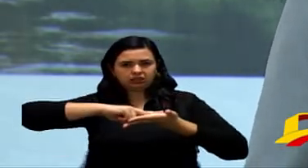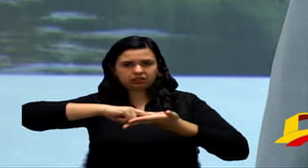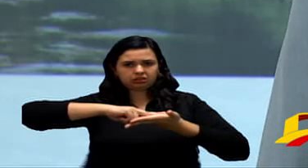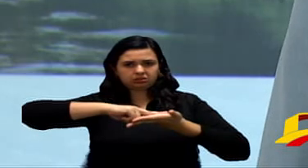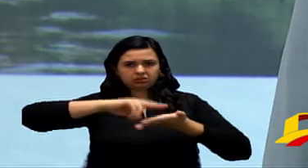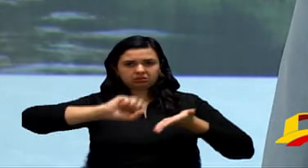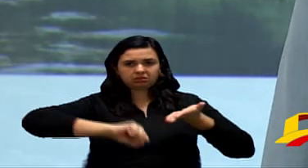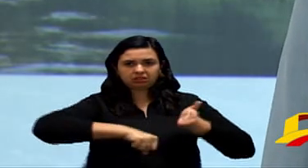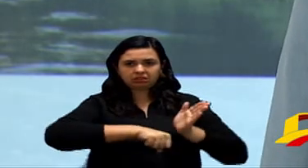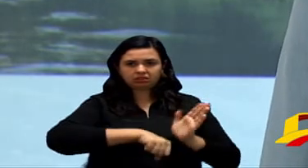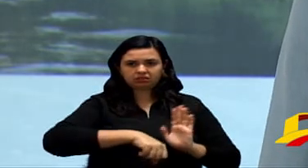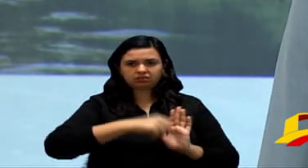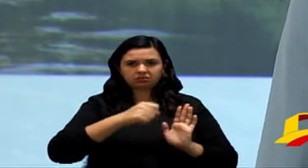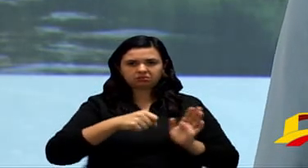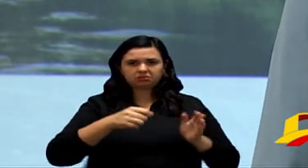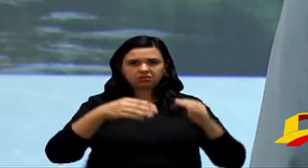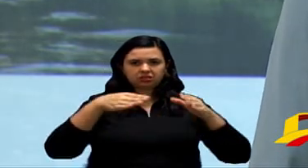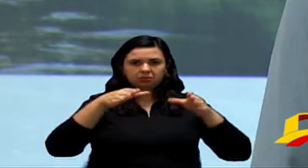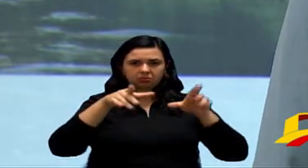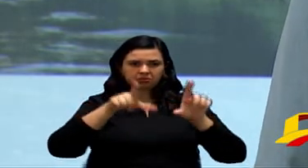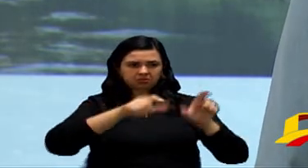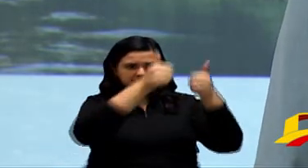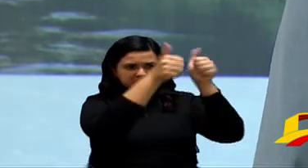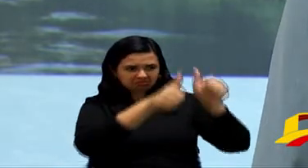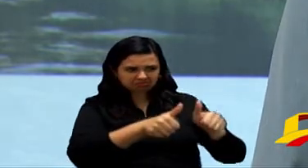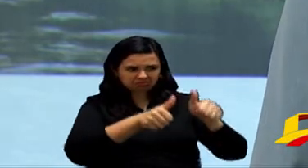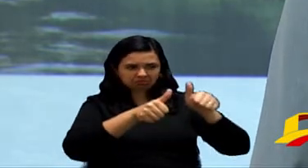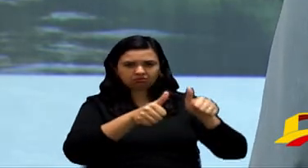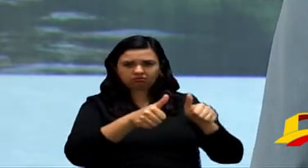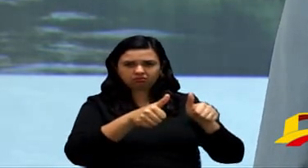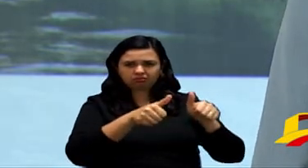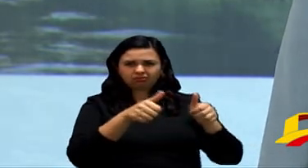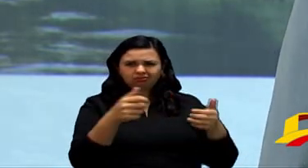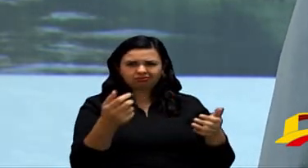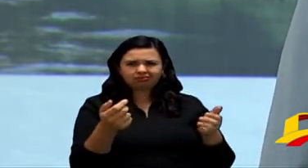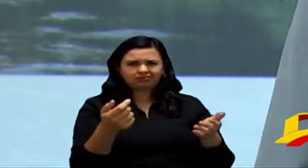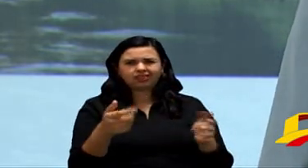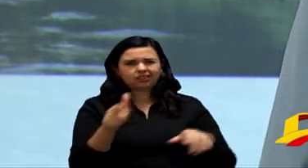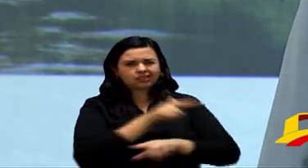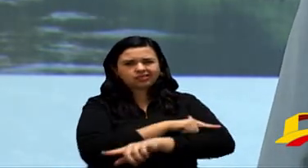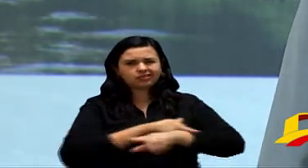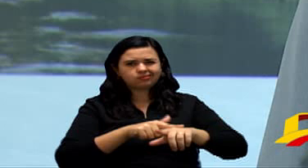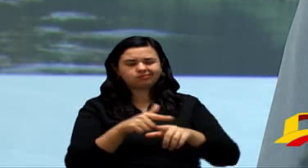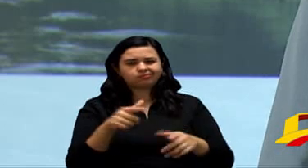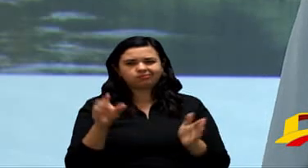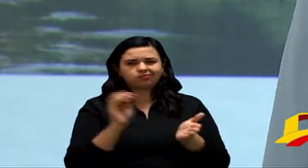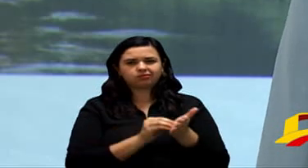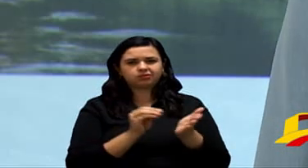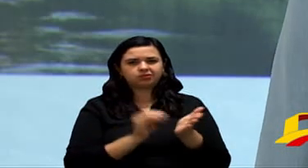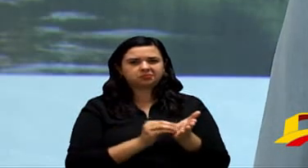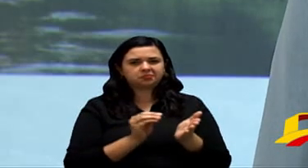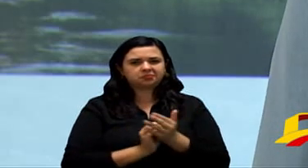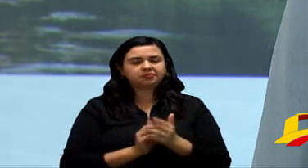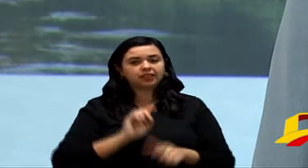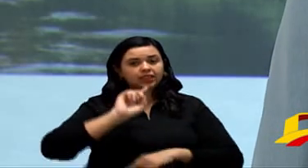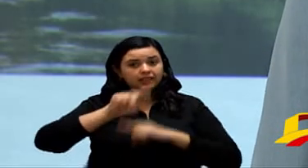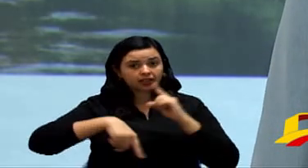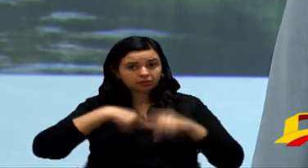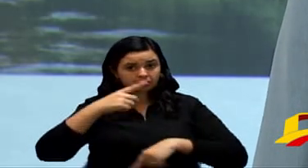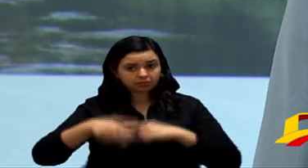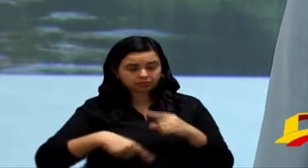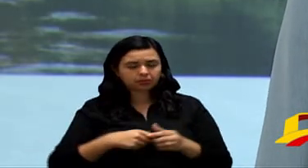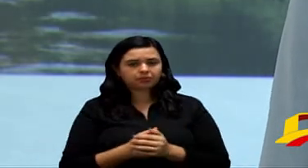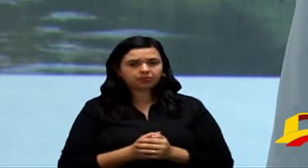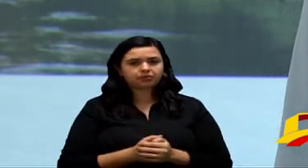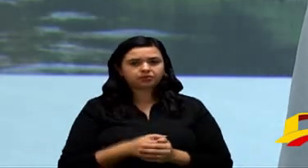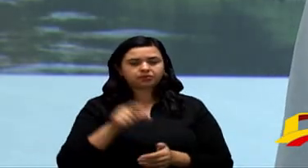sua genitália E aí veio aqui uma Moção de repúdio não sei se foi o vereador você é uma